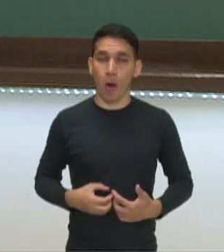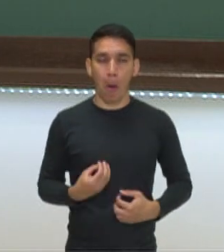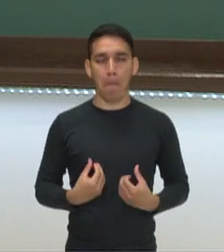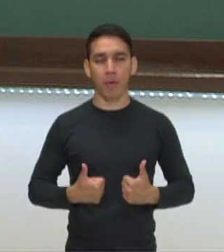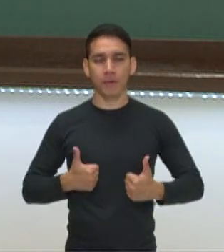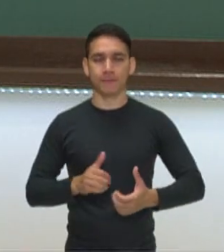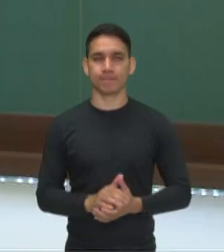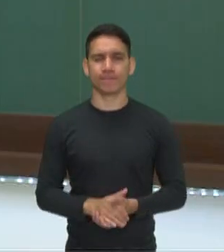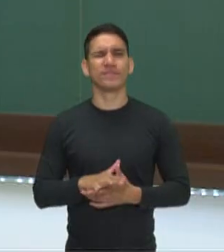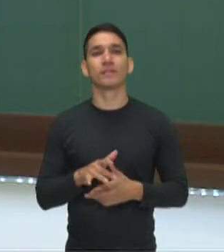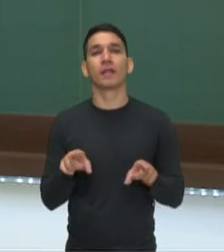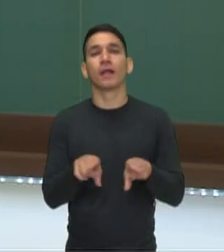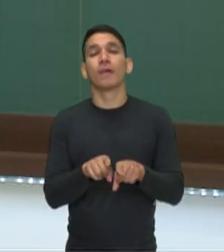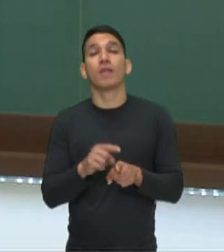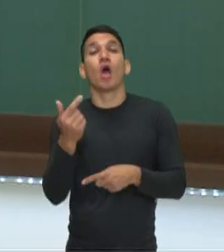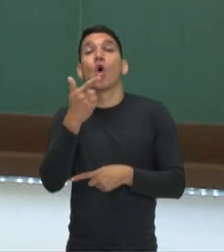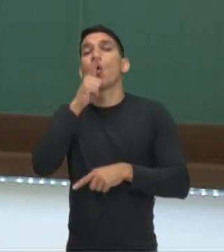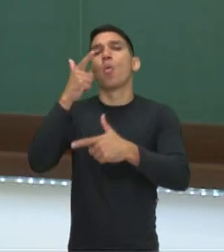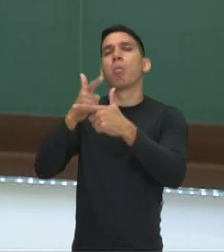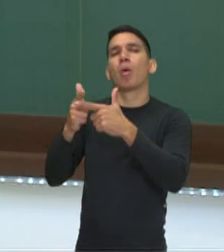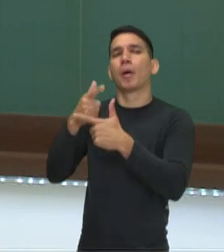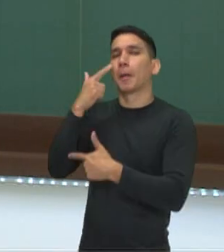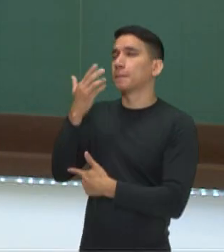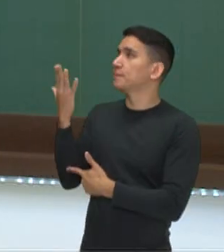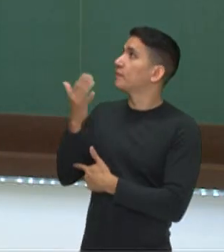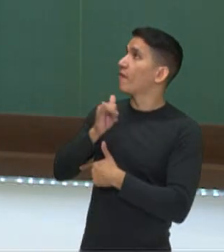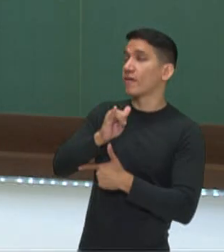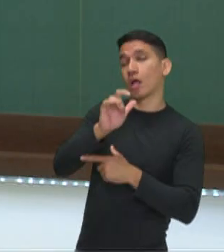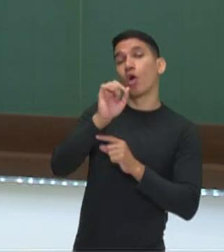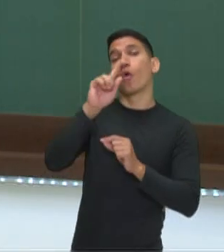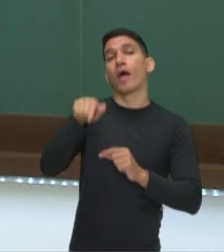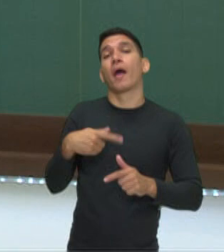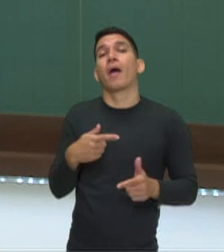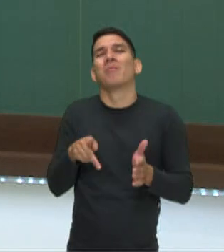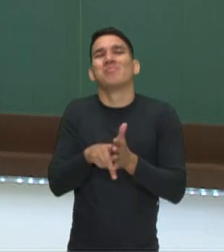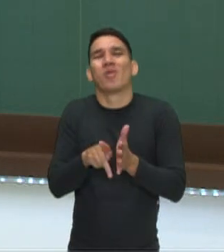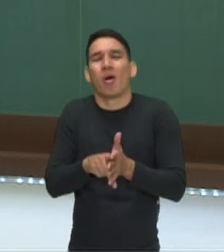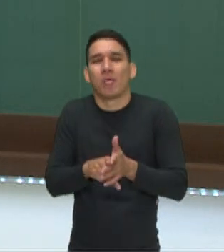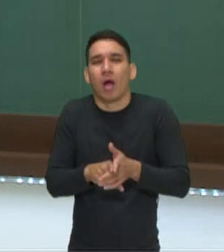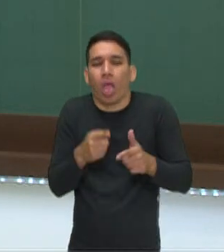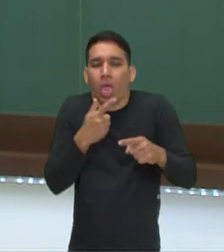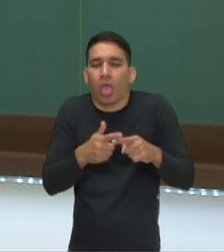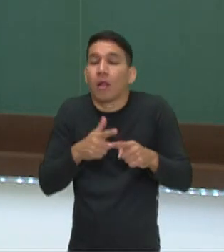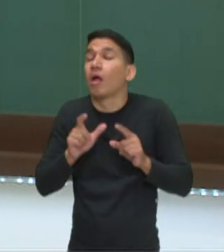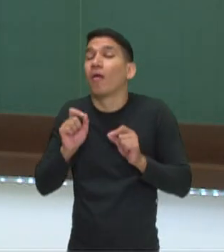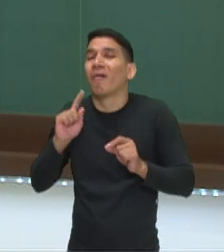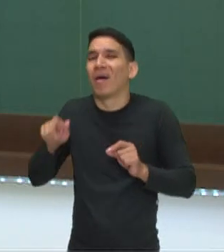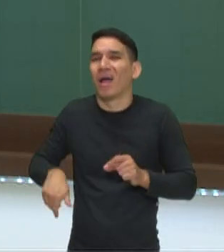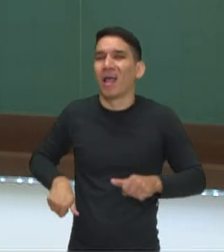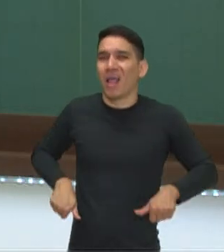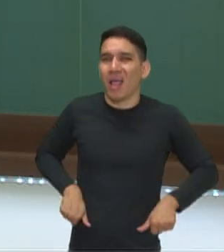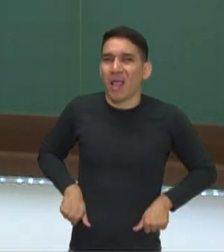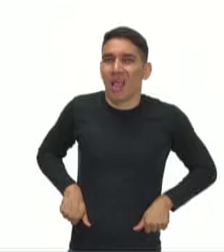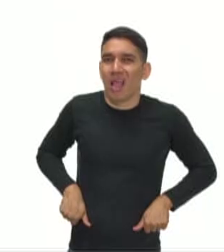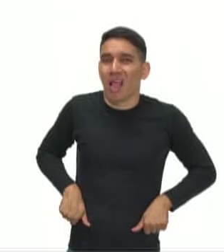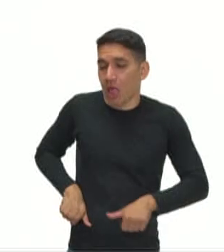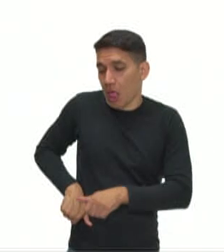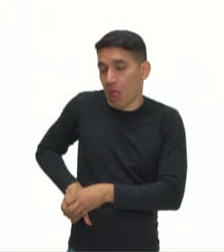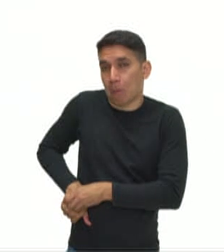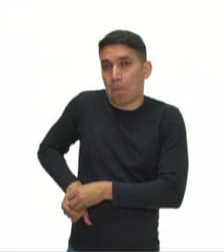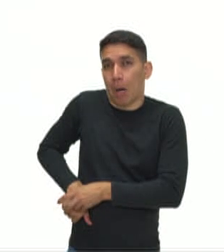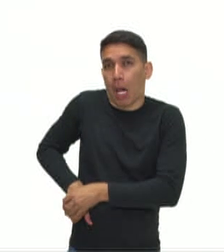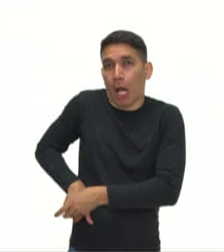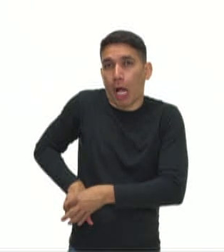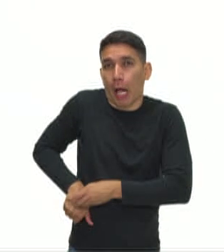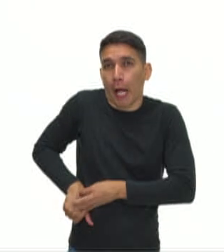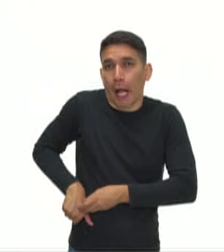Vamos conhecer um outro problema agora, que se chama doença renal crônica. O que é isso? Também conhecida aí